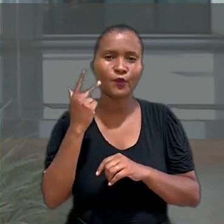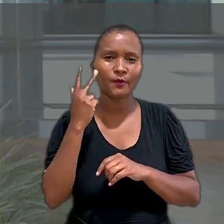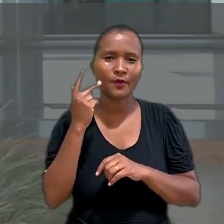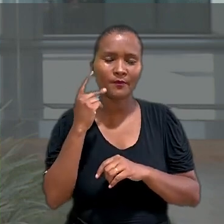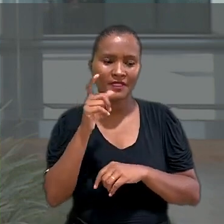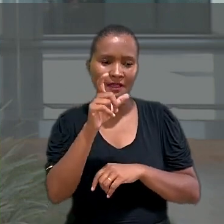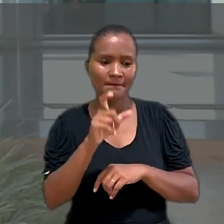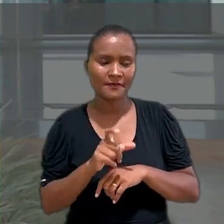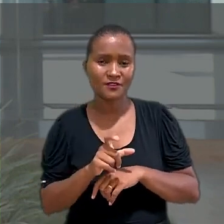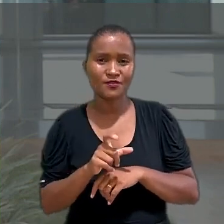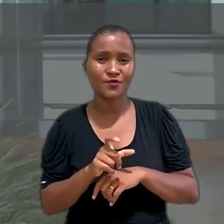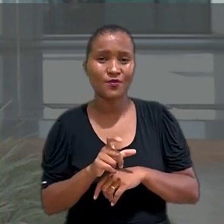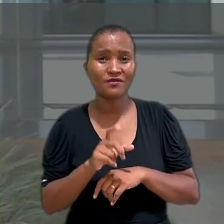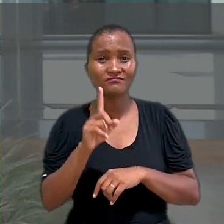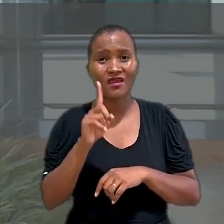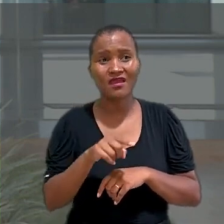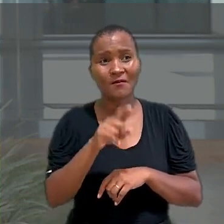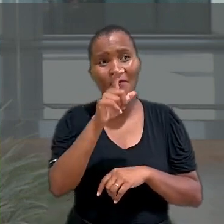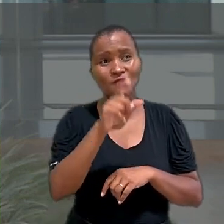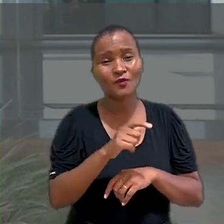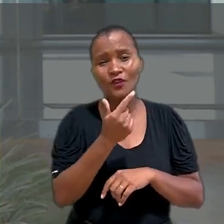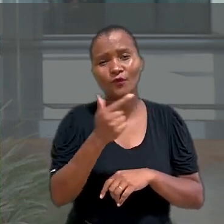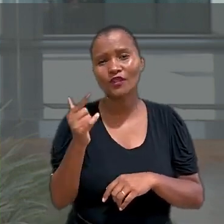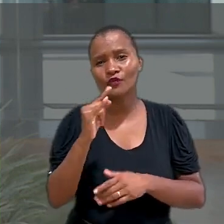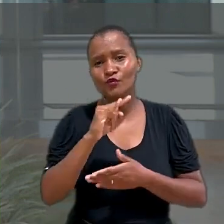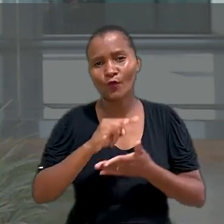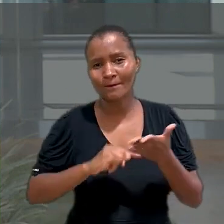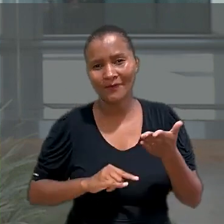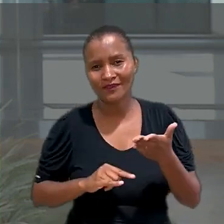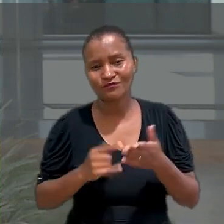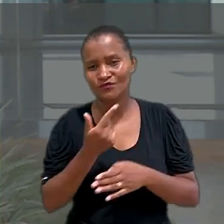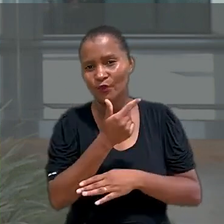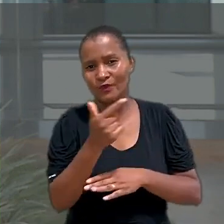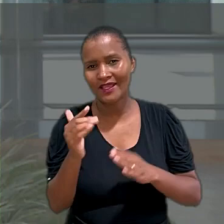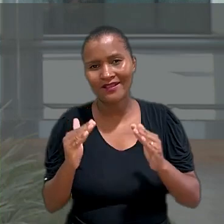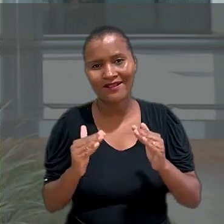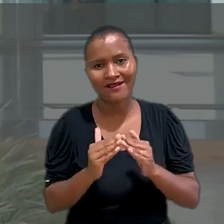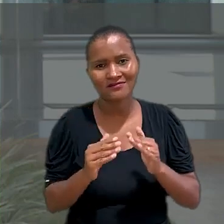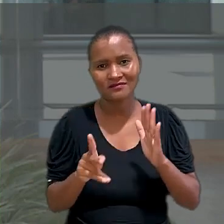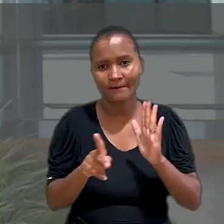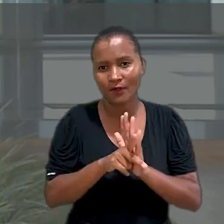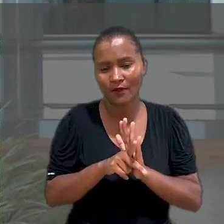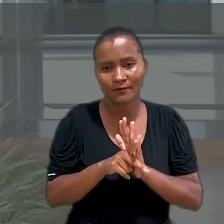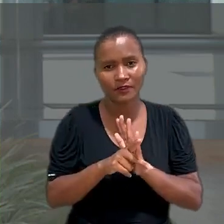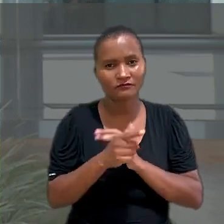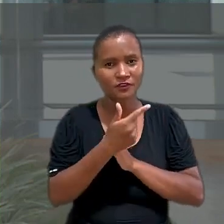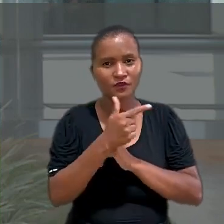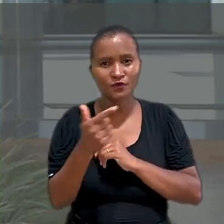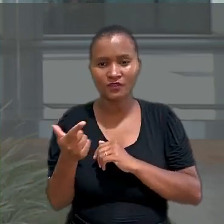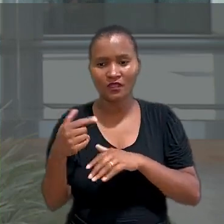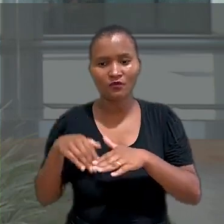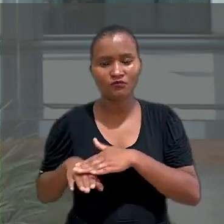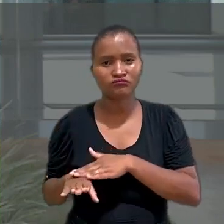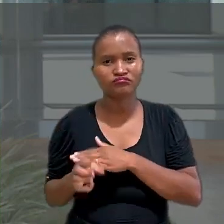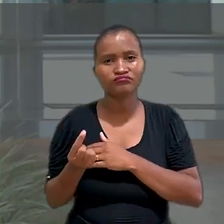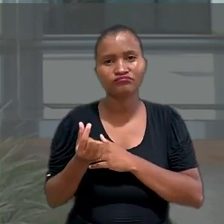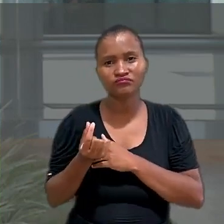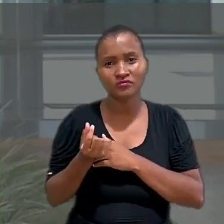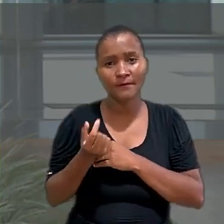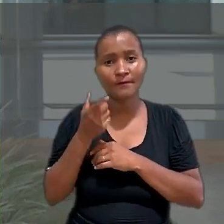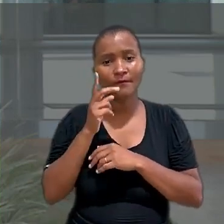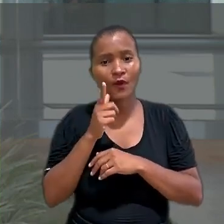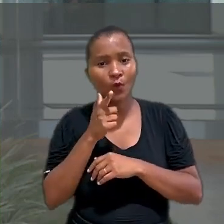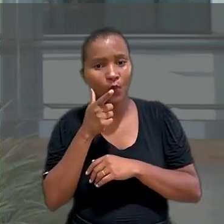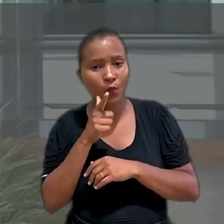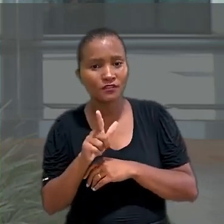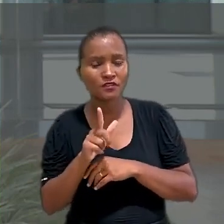essa pessoa vulnerável é uma pessoa indocumentada, uma pessoa que não tem residência fixa e não tem reservas financeiras para se manter no